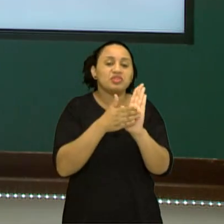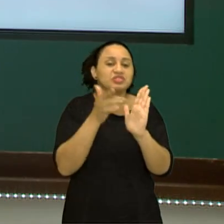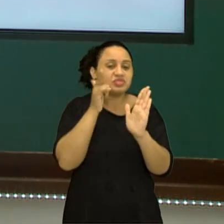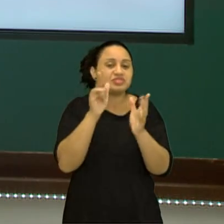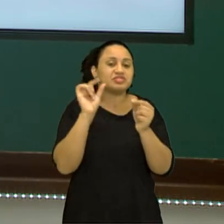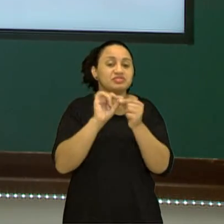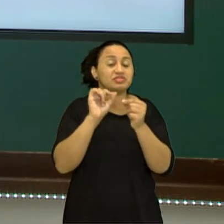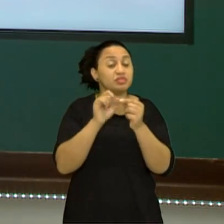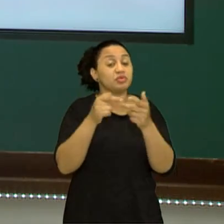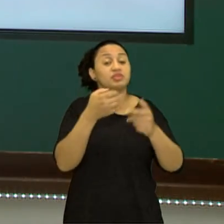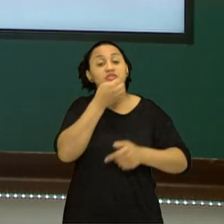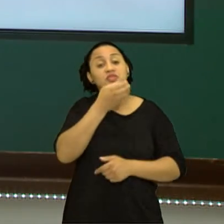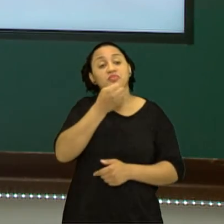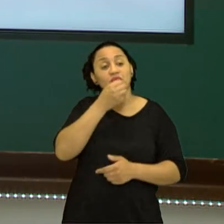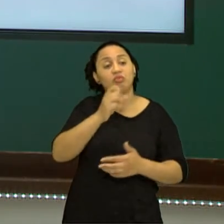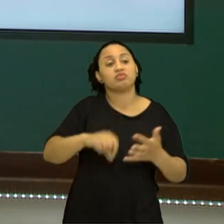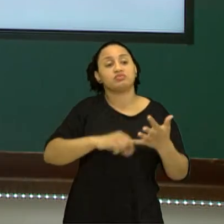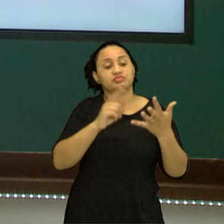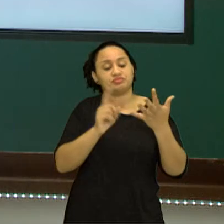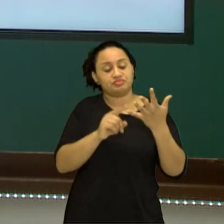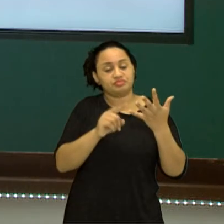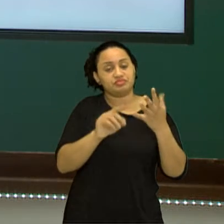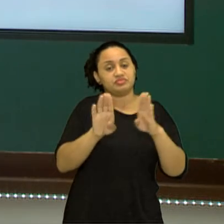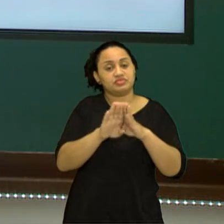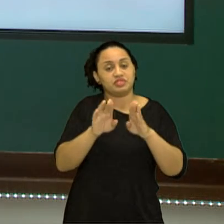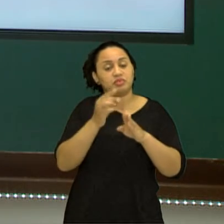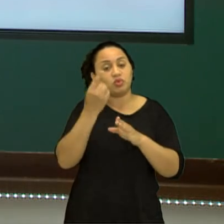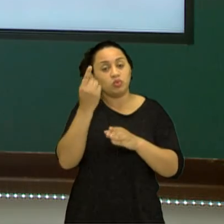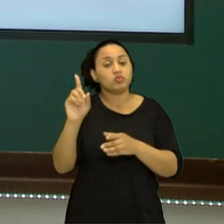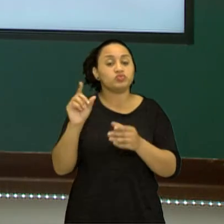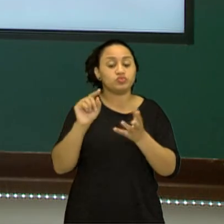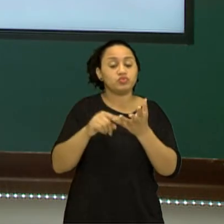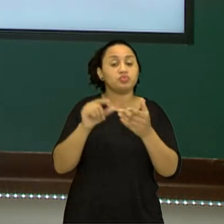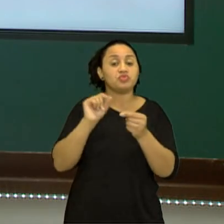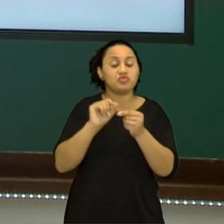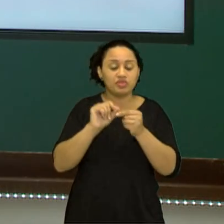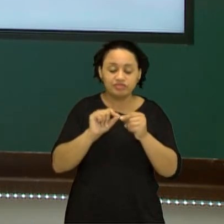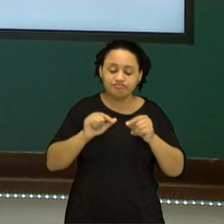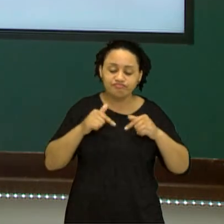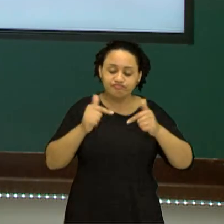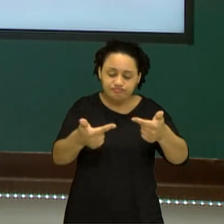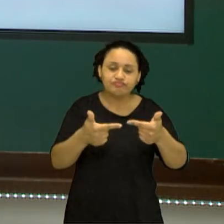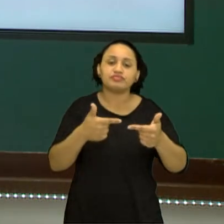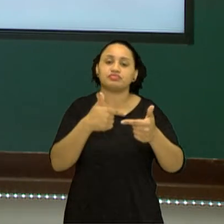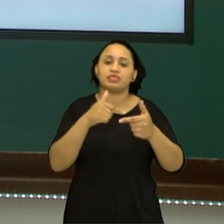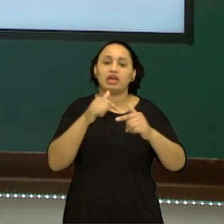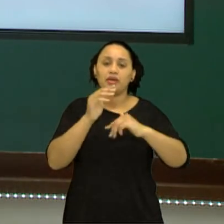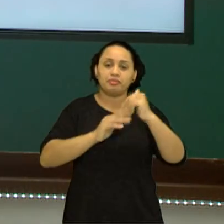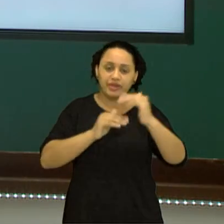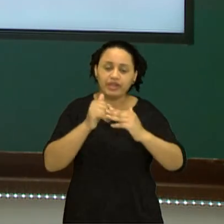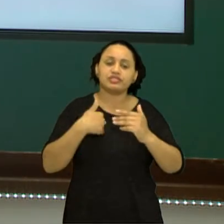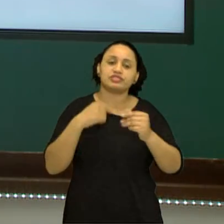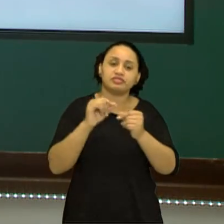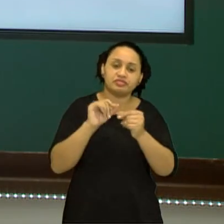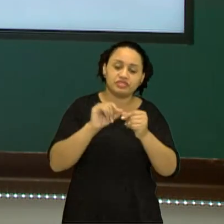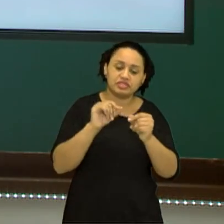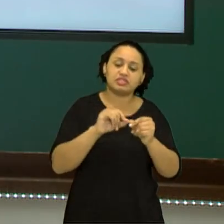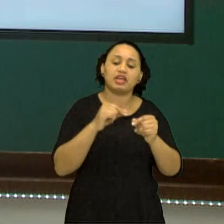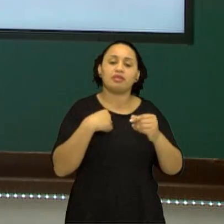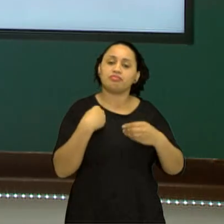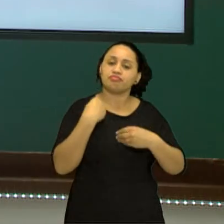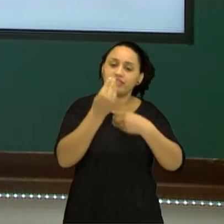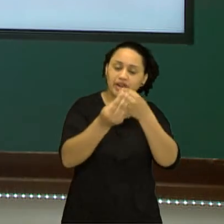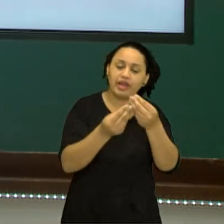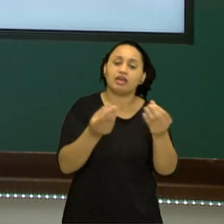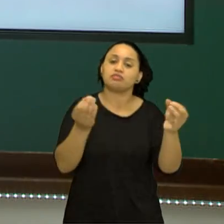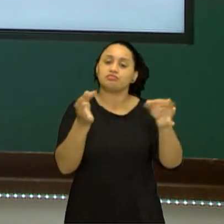algo positivo, né? E vamos executar a tarefa, mãos à massa, vamos pôr essa tarefa em dia, vamos fazer, vamos entregar